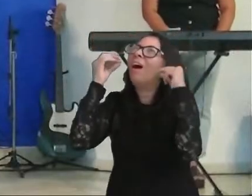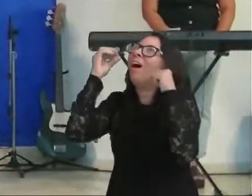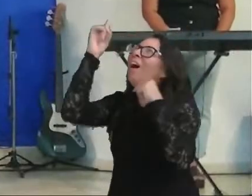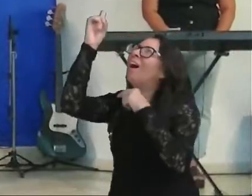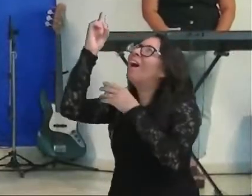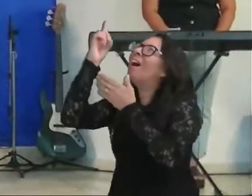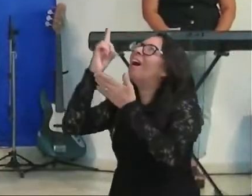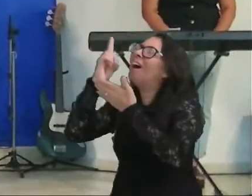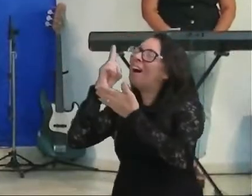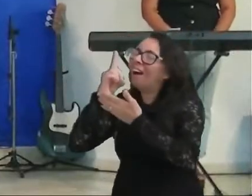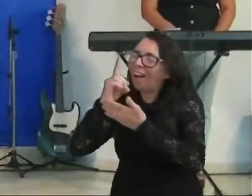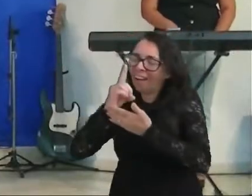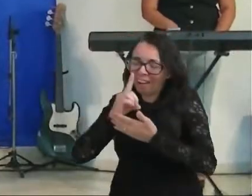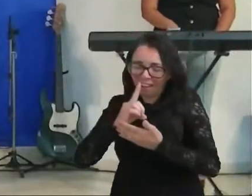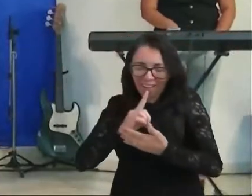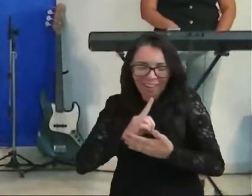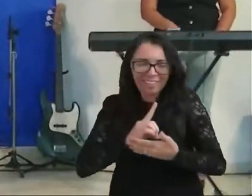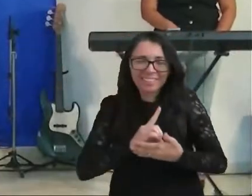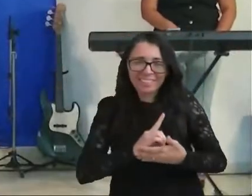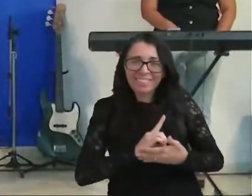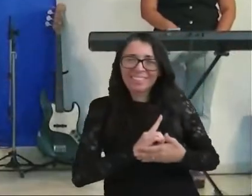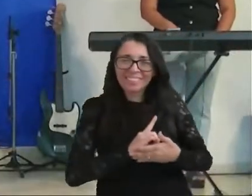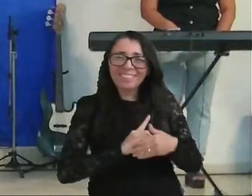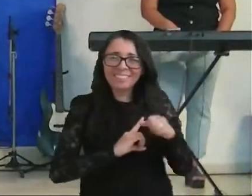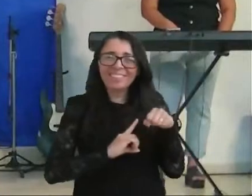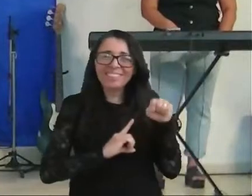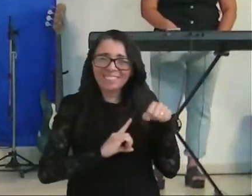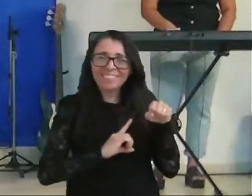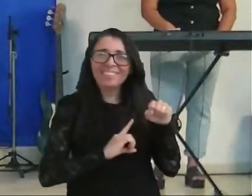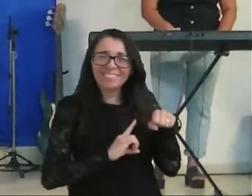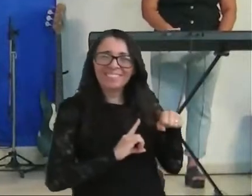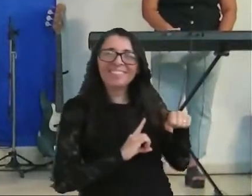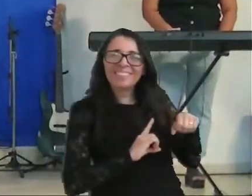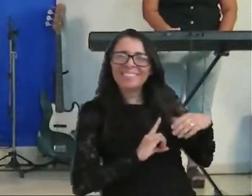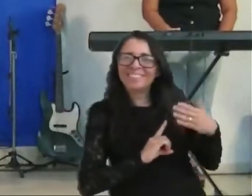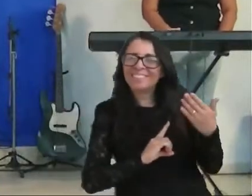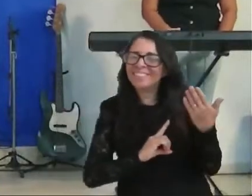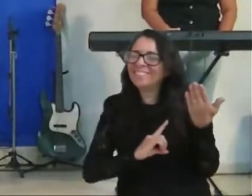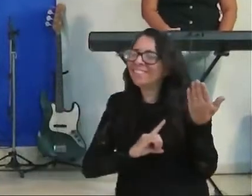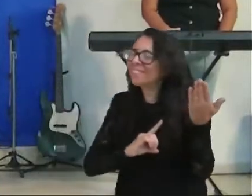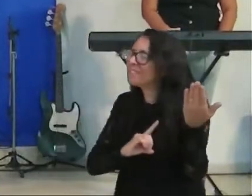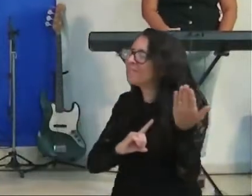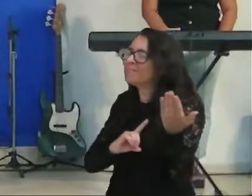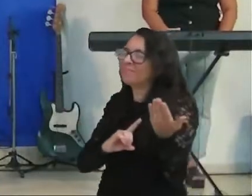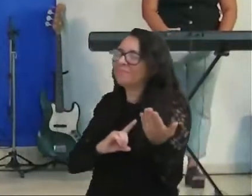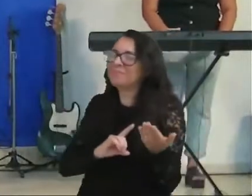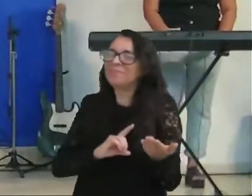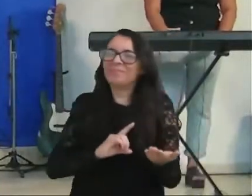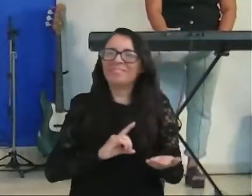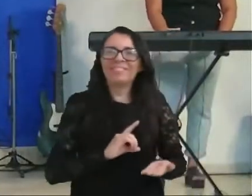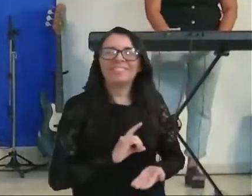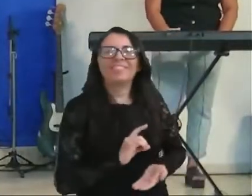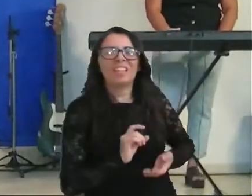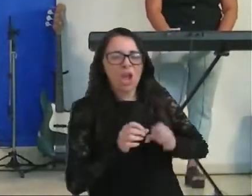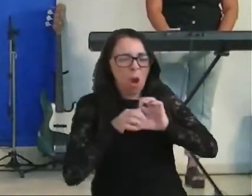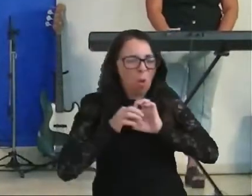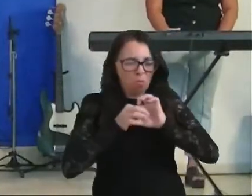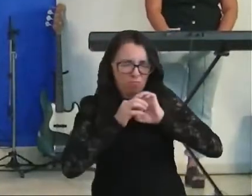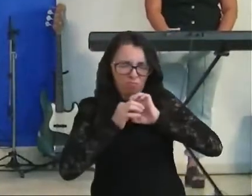meu coração. Achei alívio e